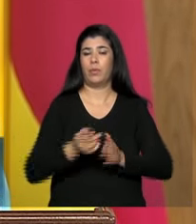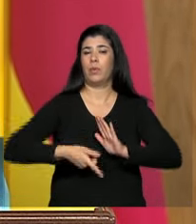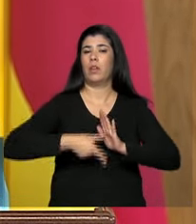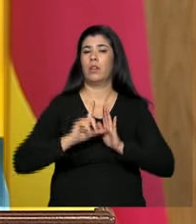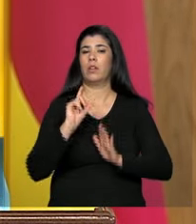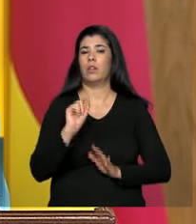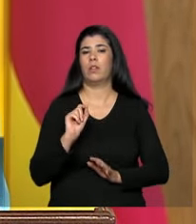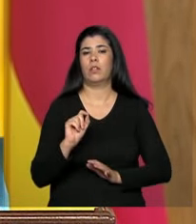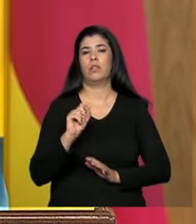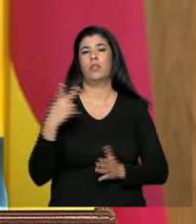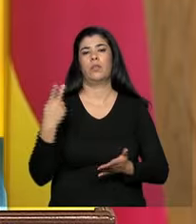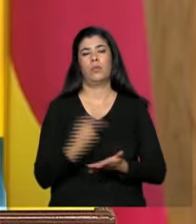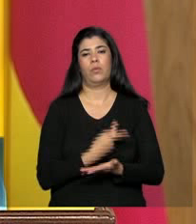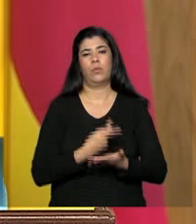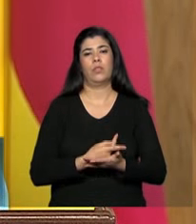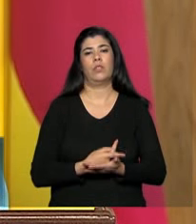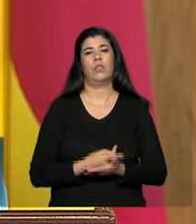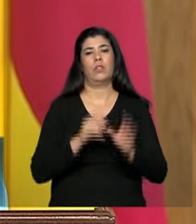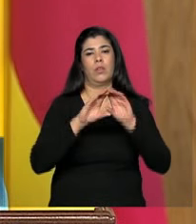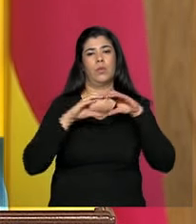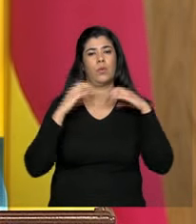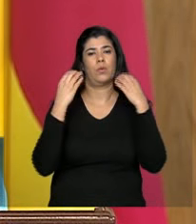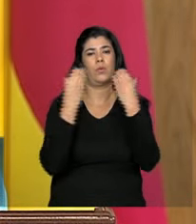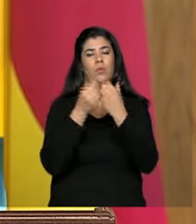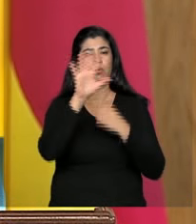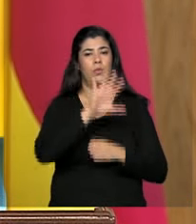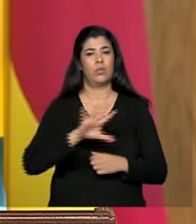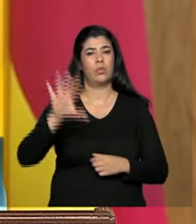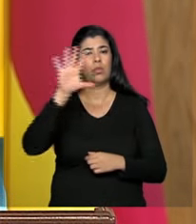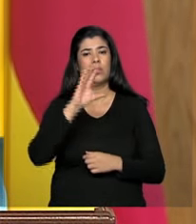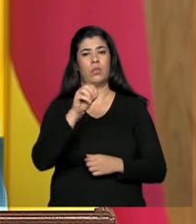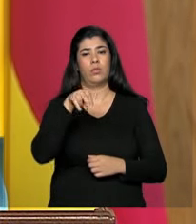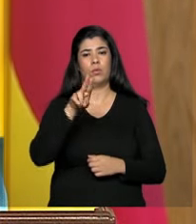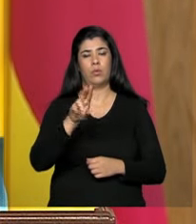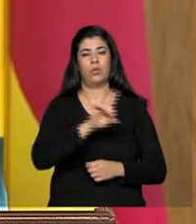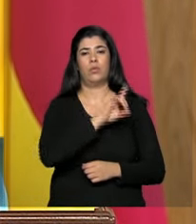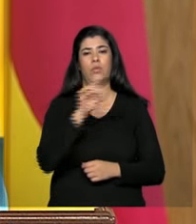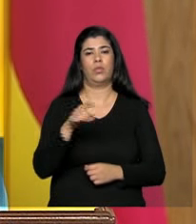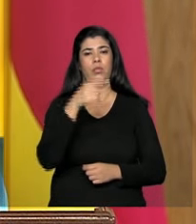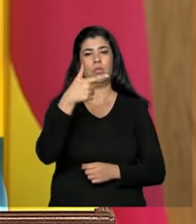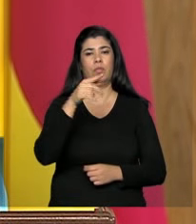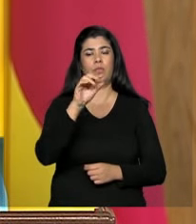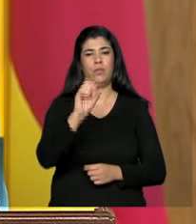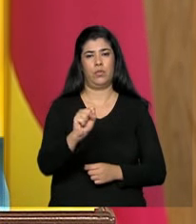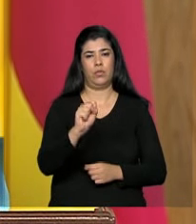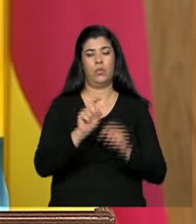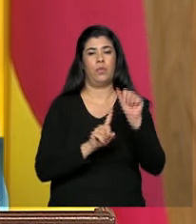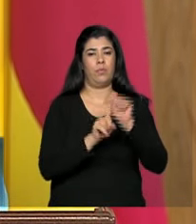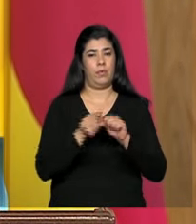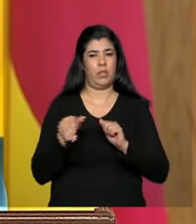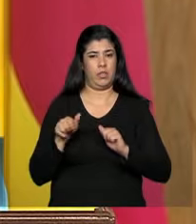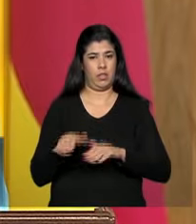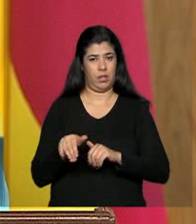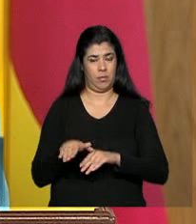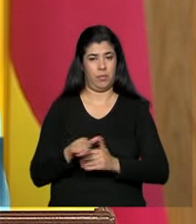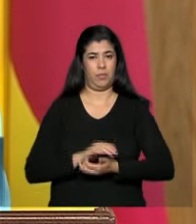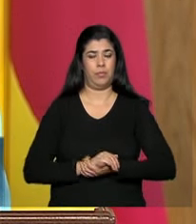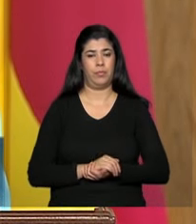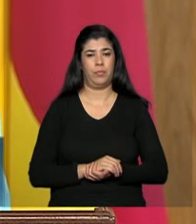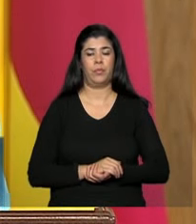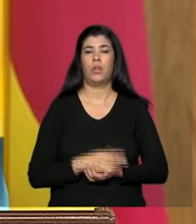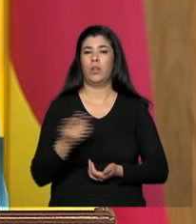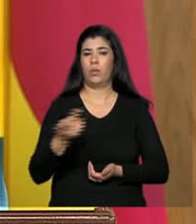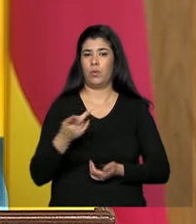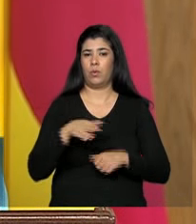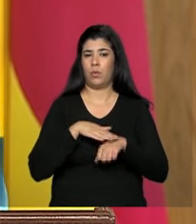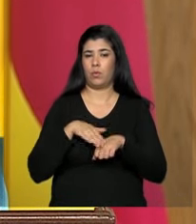antes da Assembleia Geral da ONU no dia 28 de setembro.